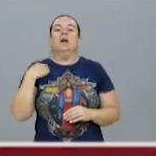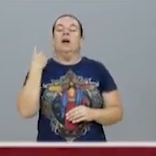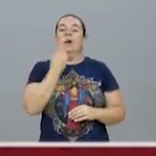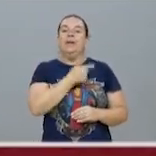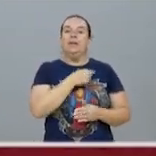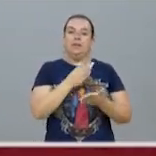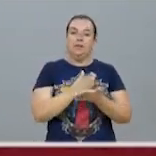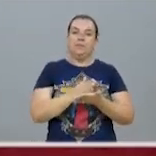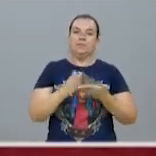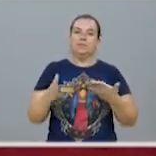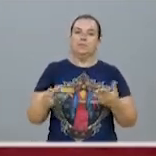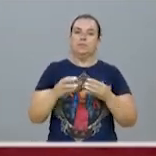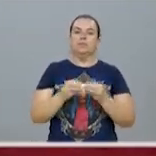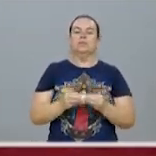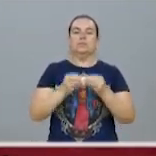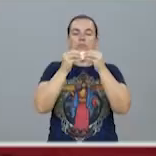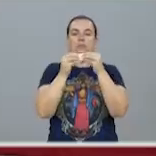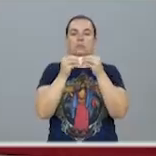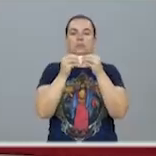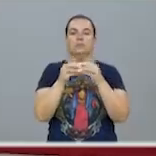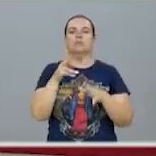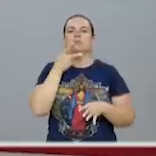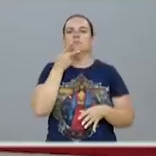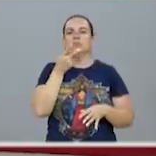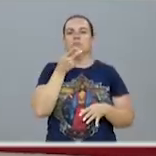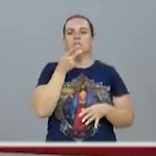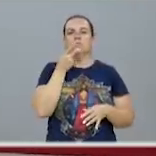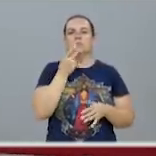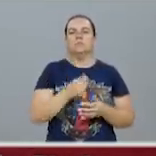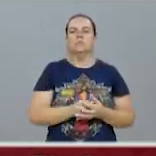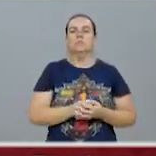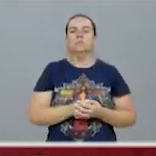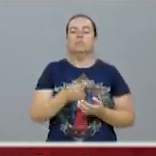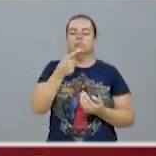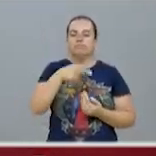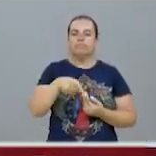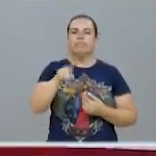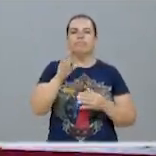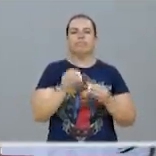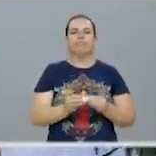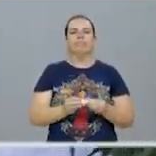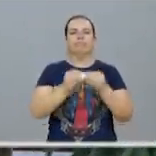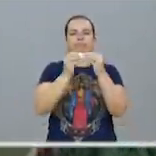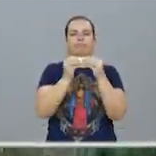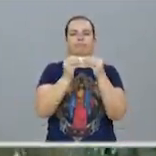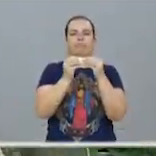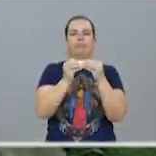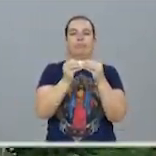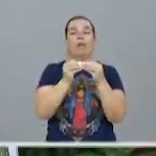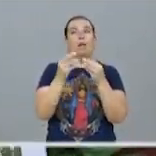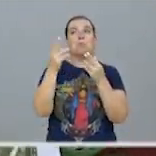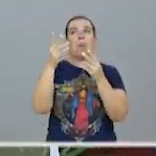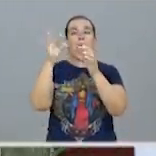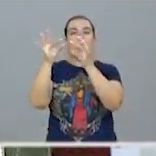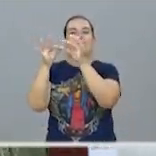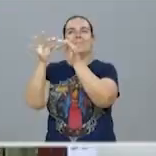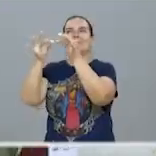começamos a missa e eu falava de ir à missa como um presente de